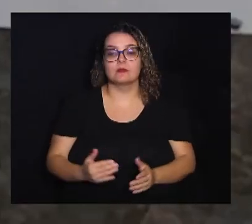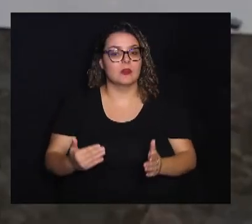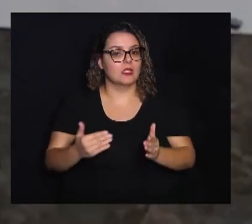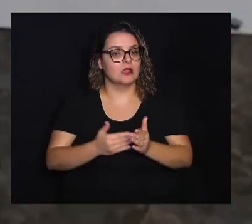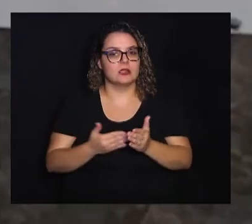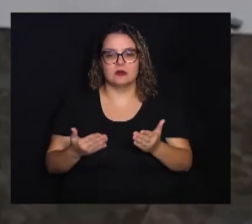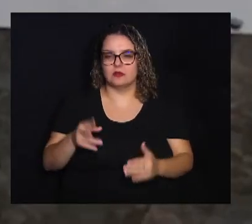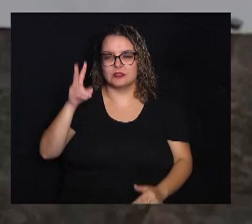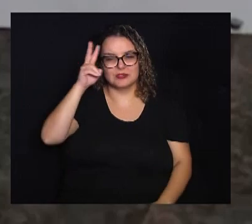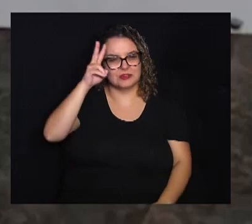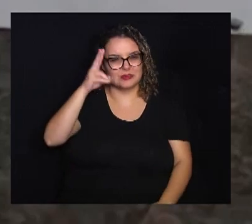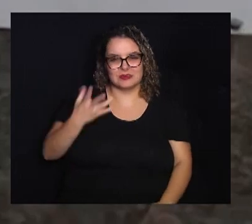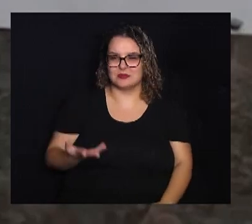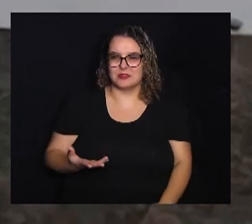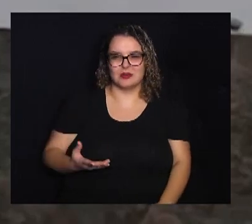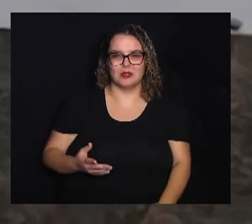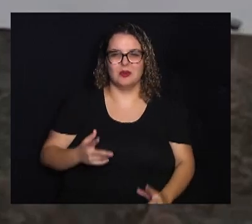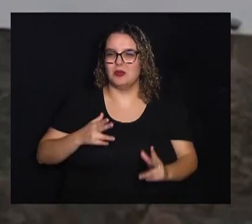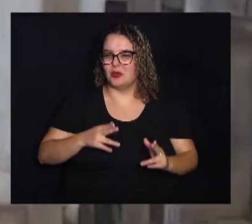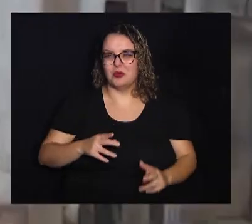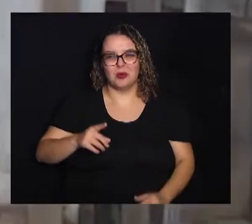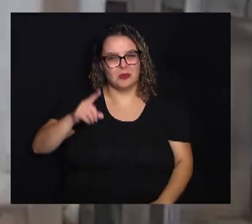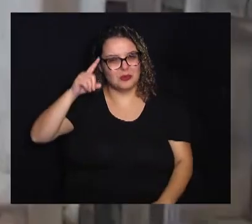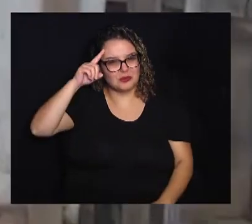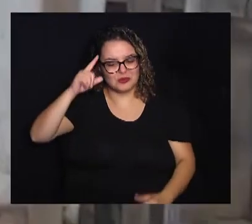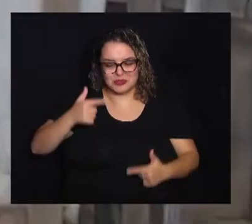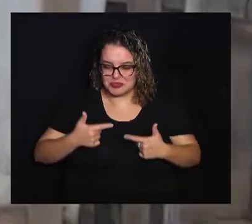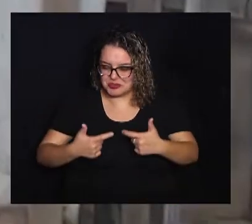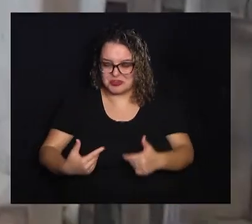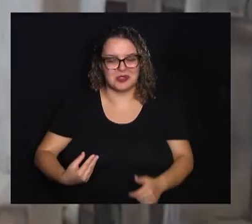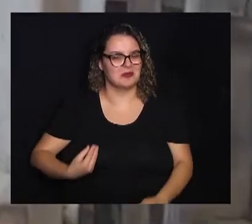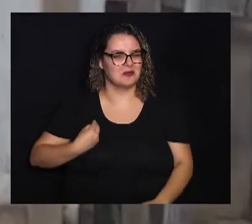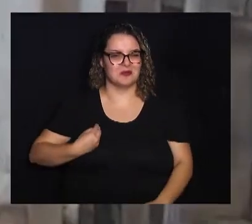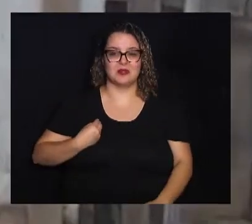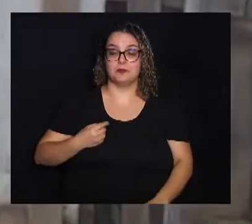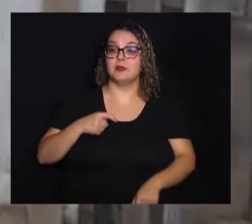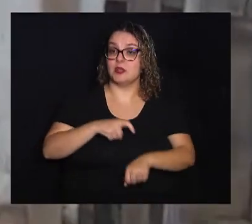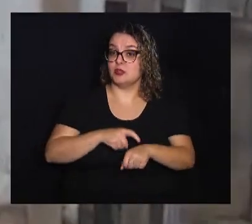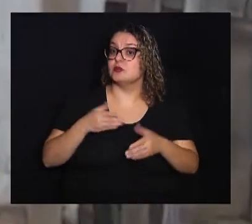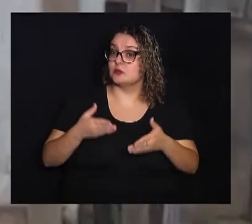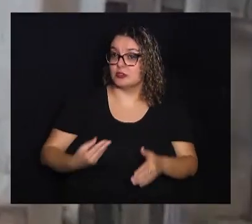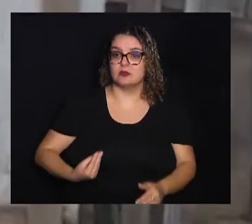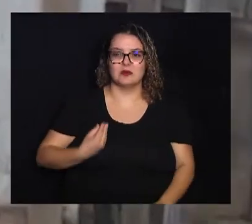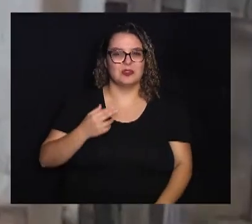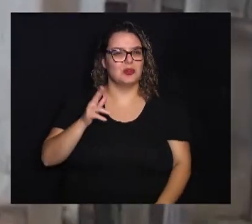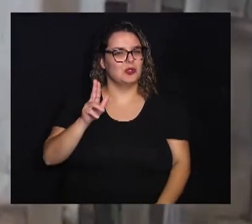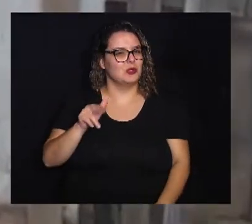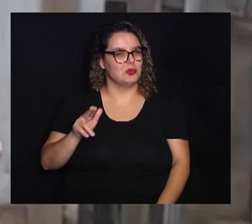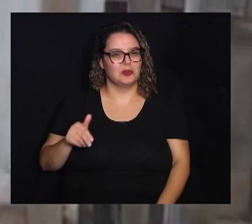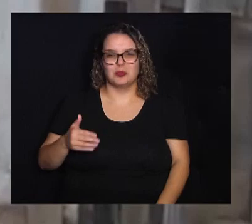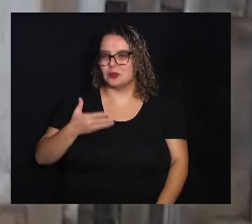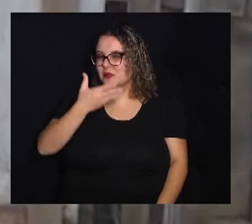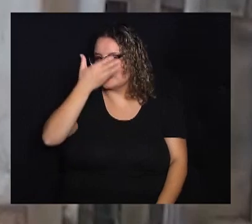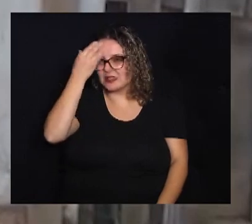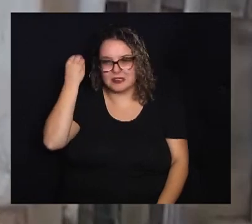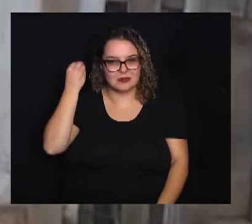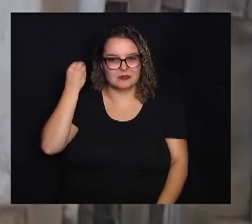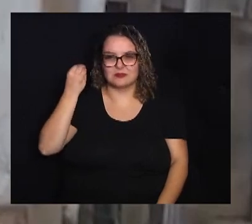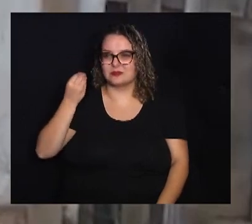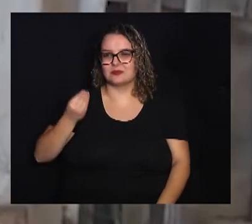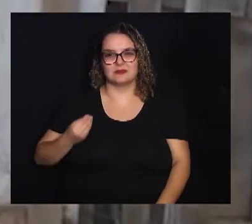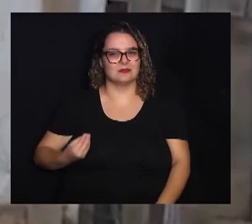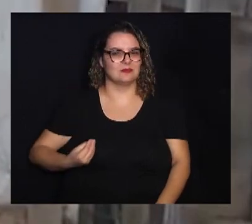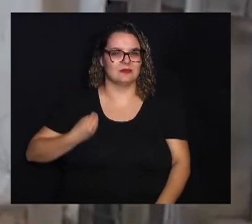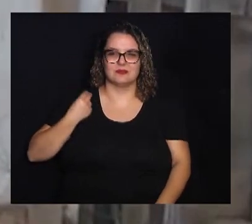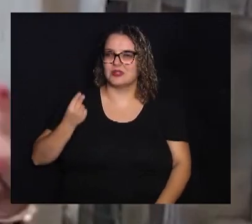daquele dia como se tivesse vivido um dia de guerra, assim. Este momento que eu vivi, eu jamais vou esquecer pro